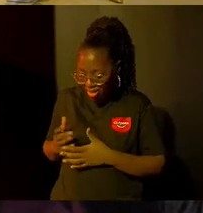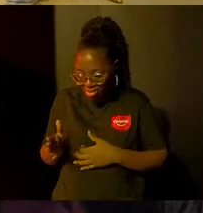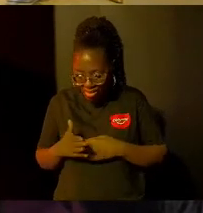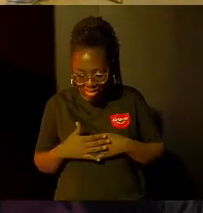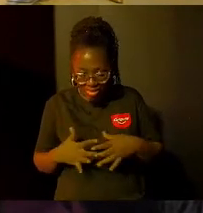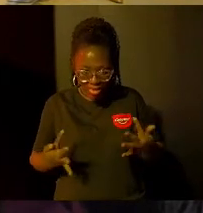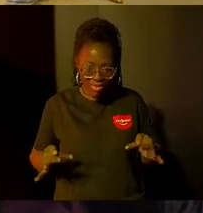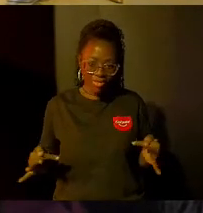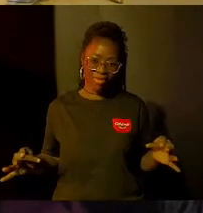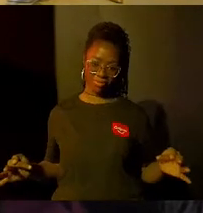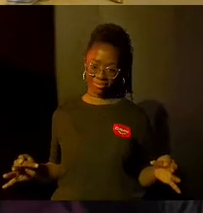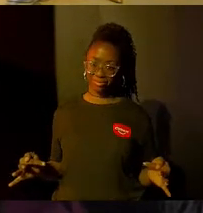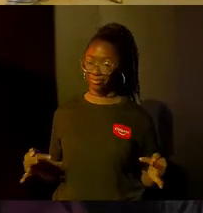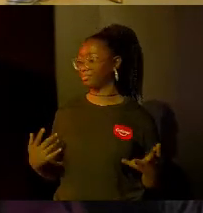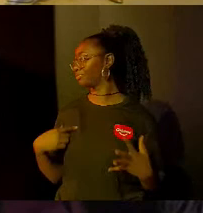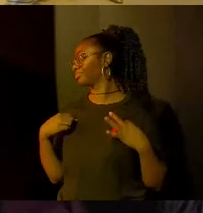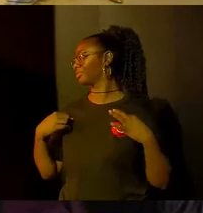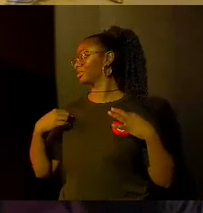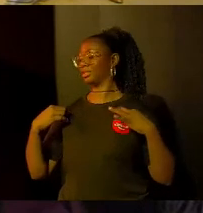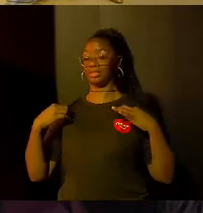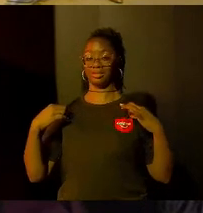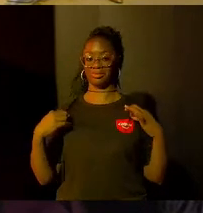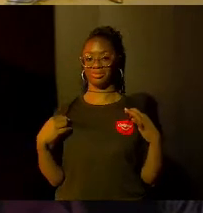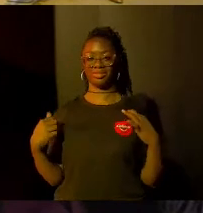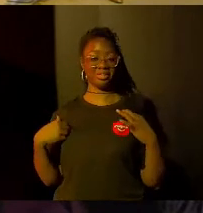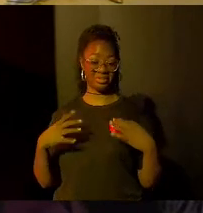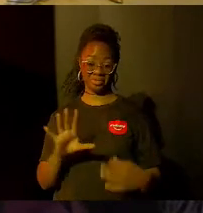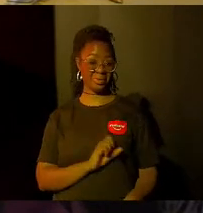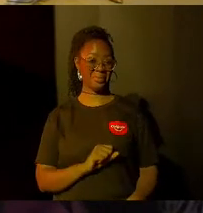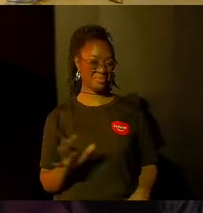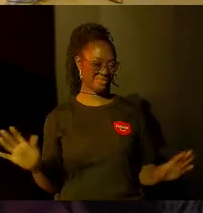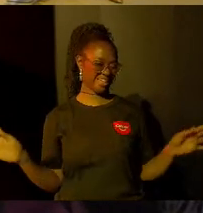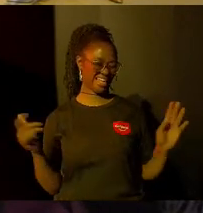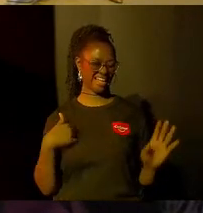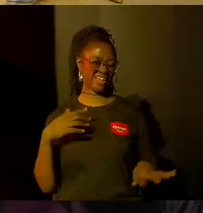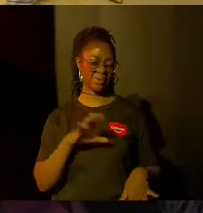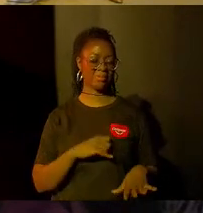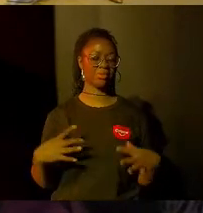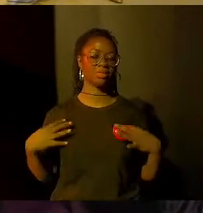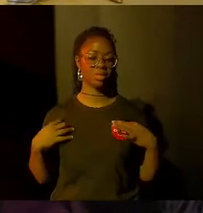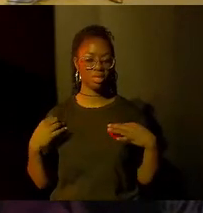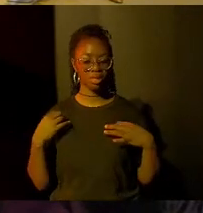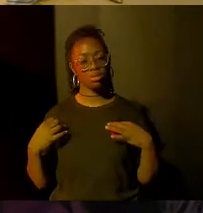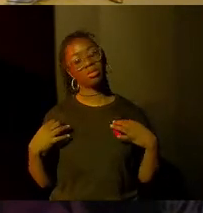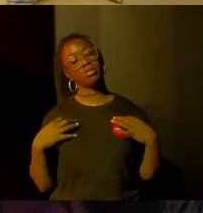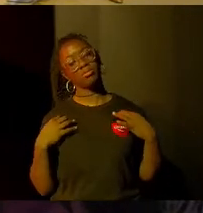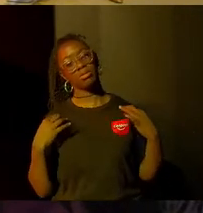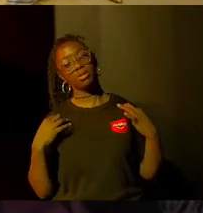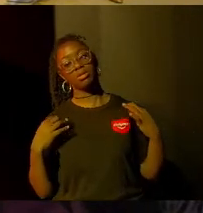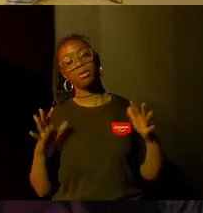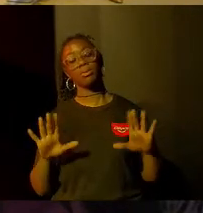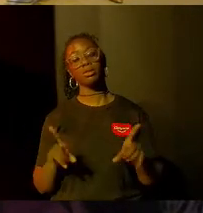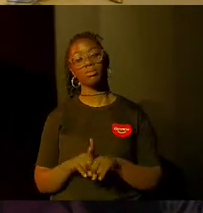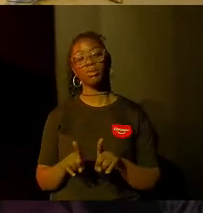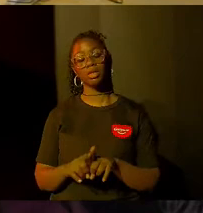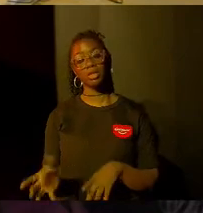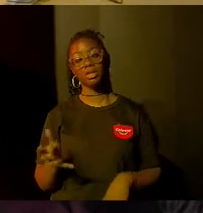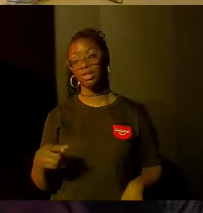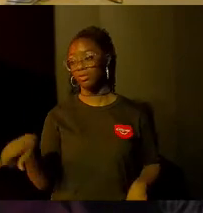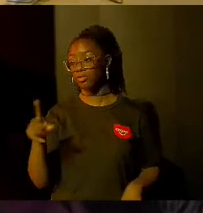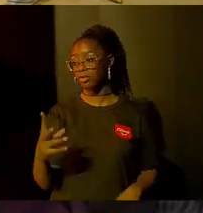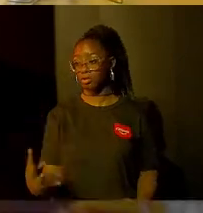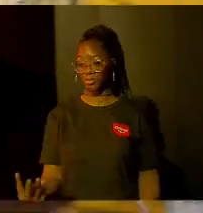olha eu botei essa camisa aqui porque eu adoro e porque eu queria que vocês vissem um